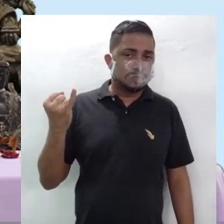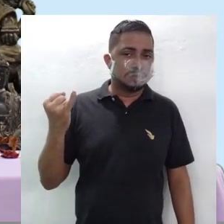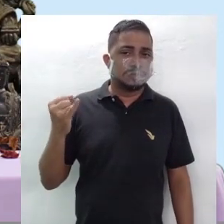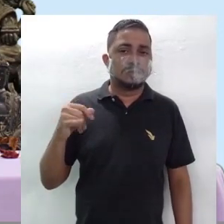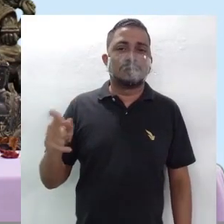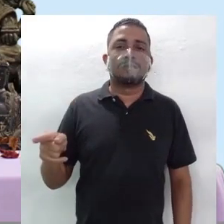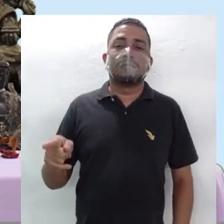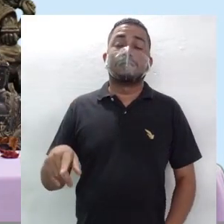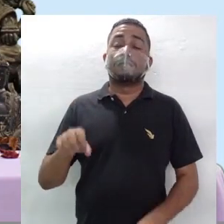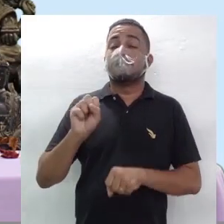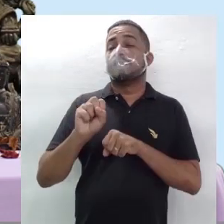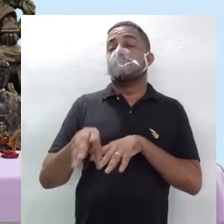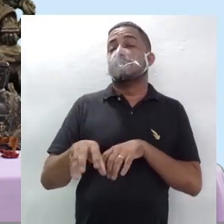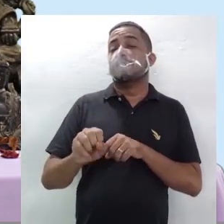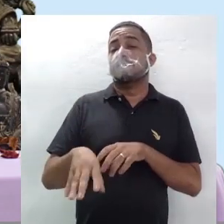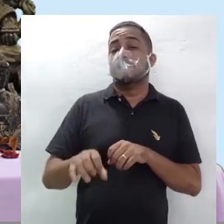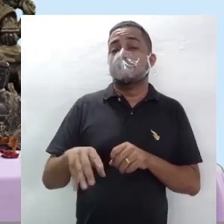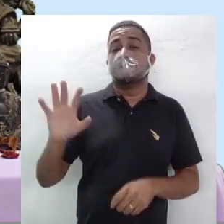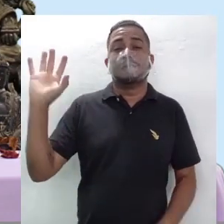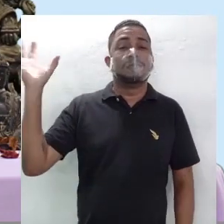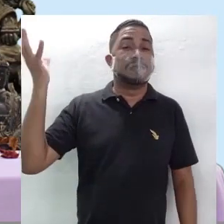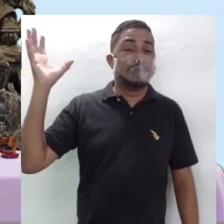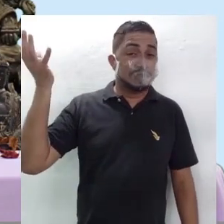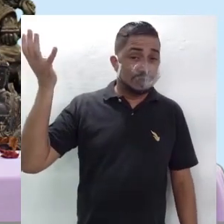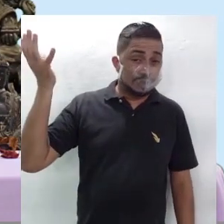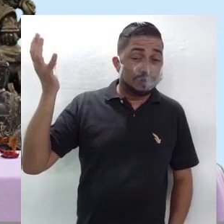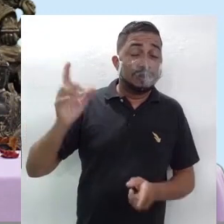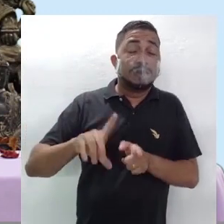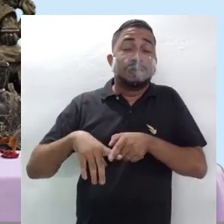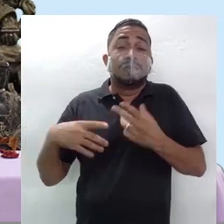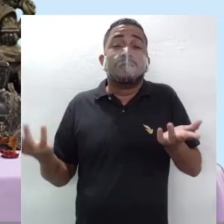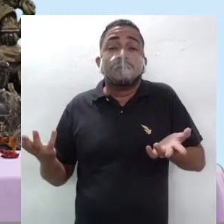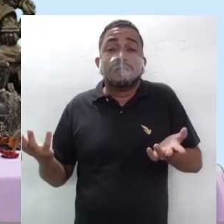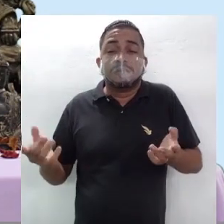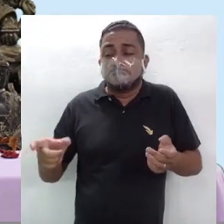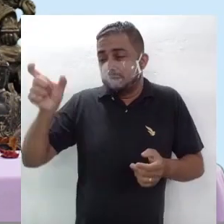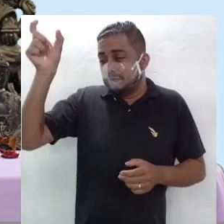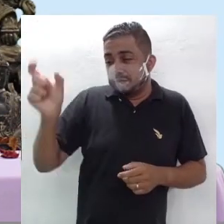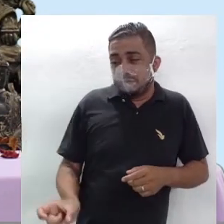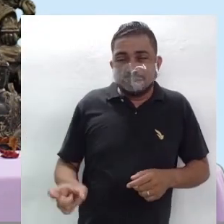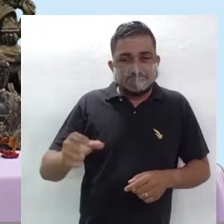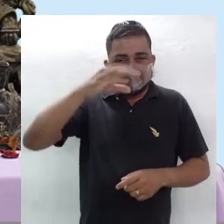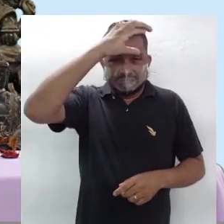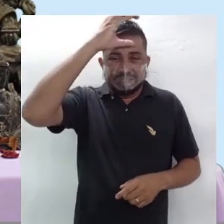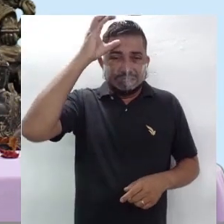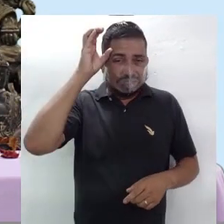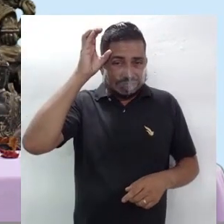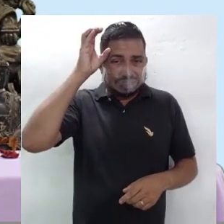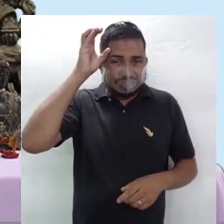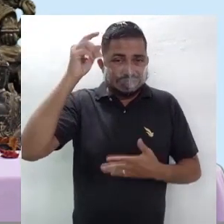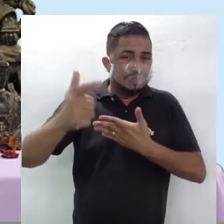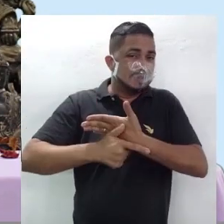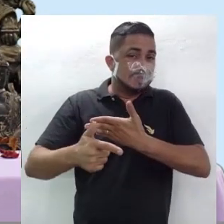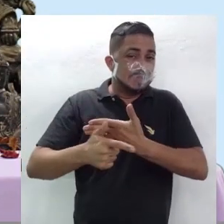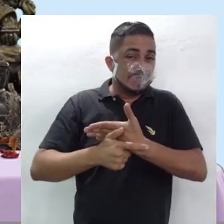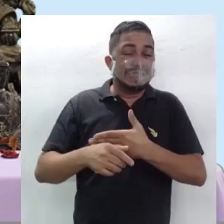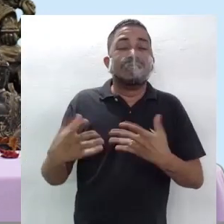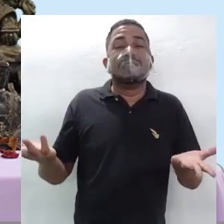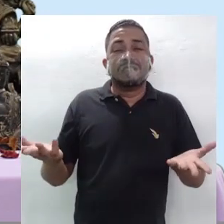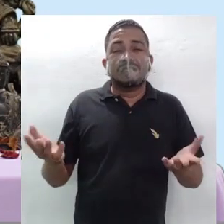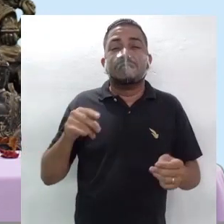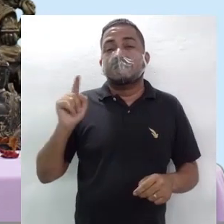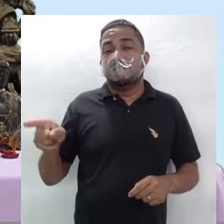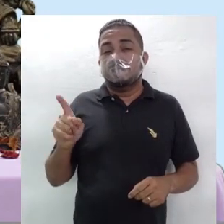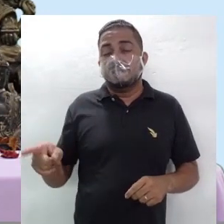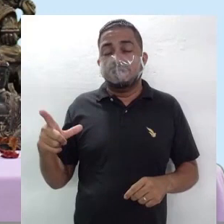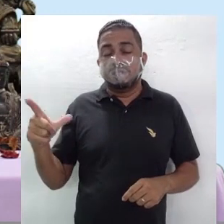de educação ambiental, o papel do cidadão, né? O cidadão ele tem os